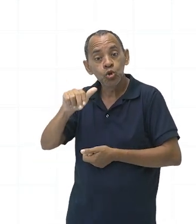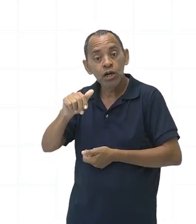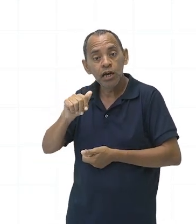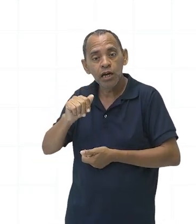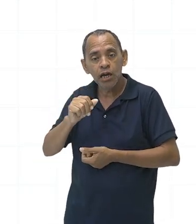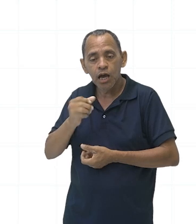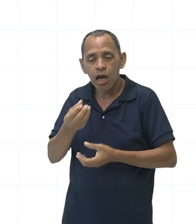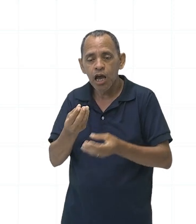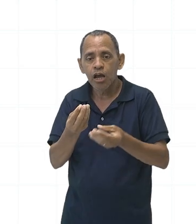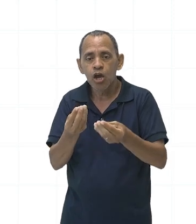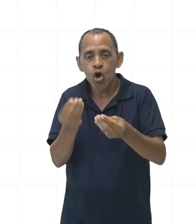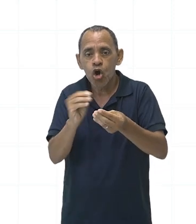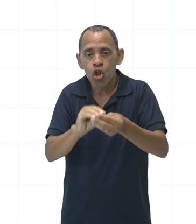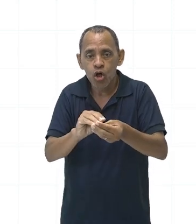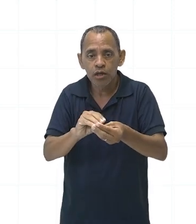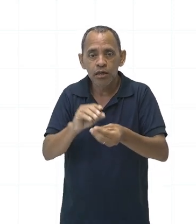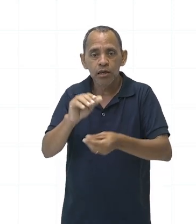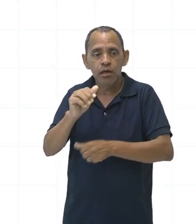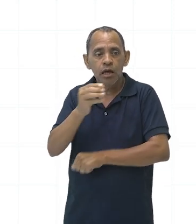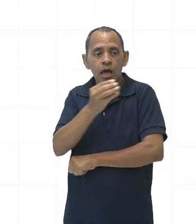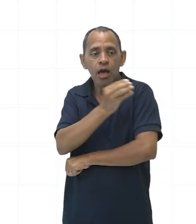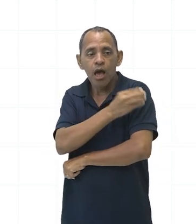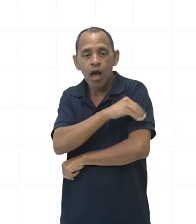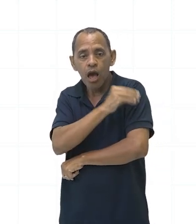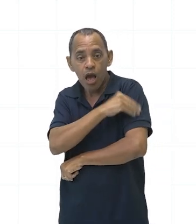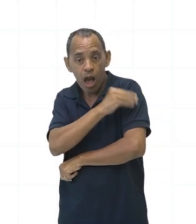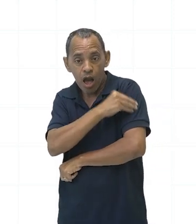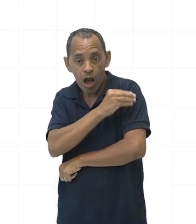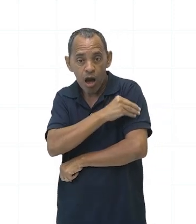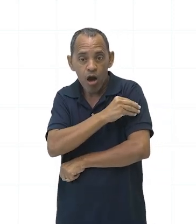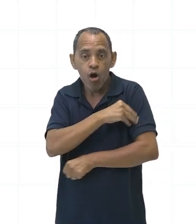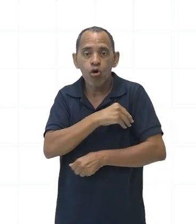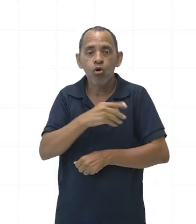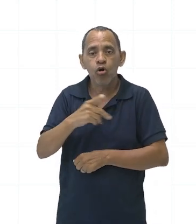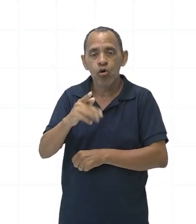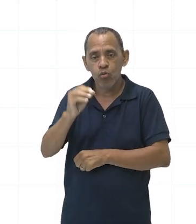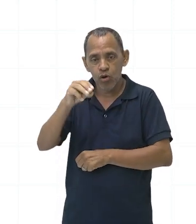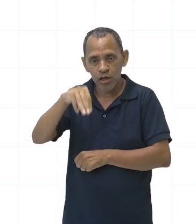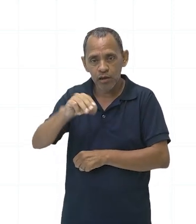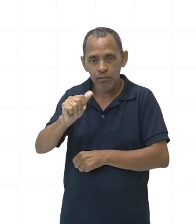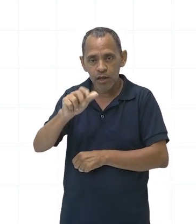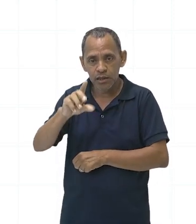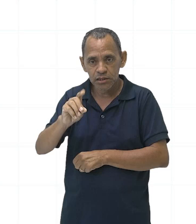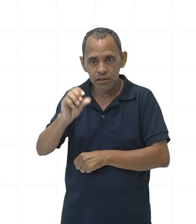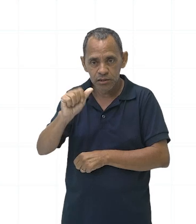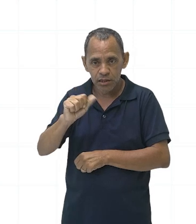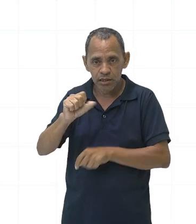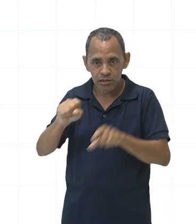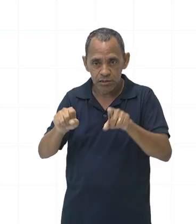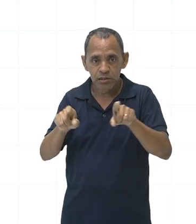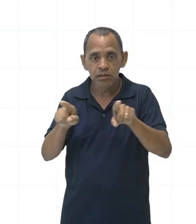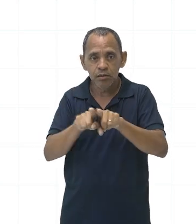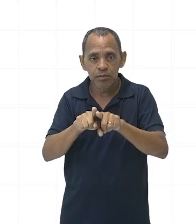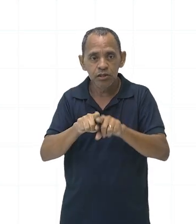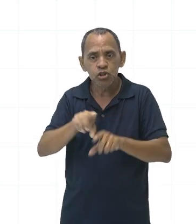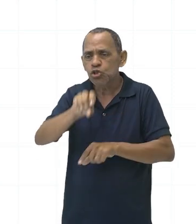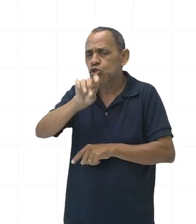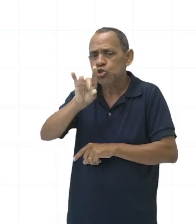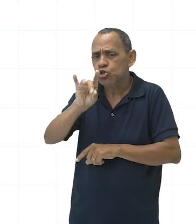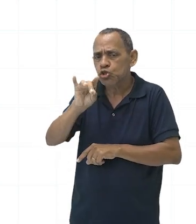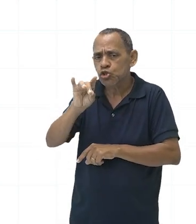álcool, pomadas e outros produtos sobre o ferimento. Somente lave com água e